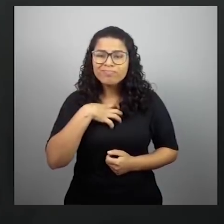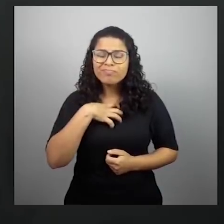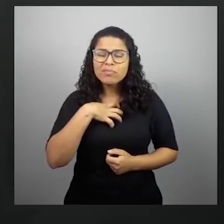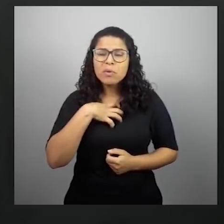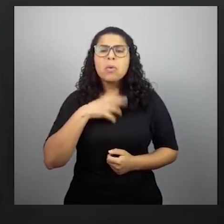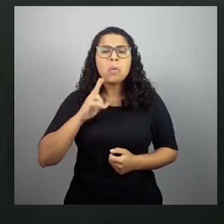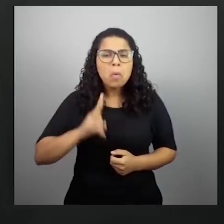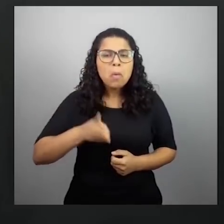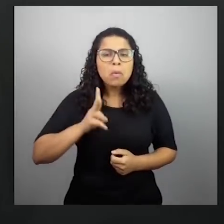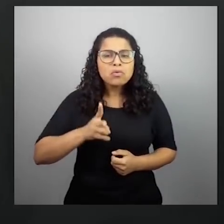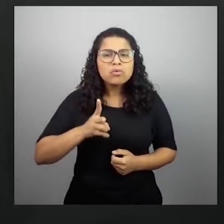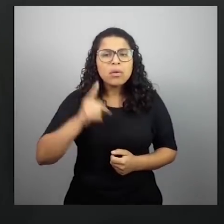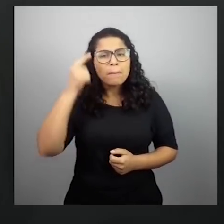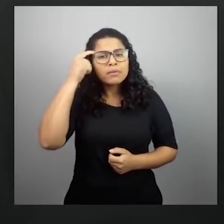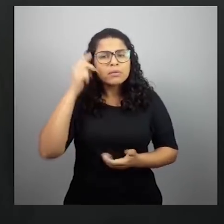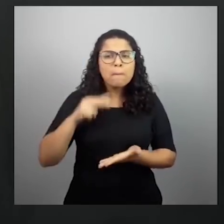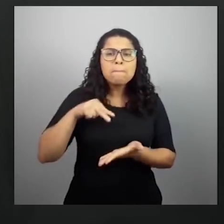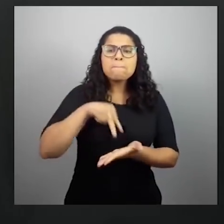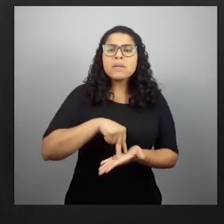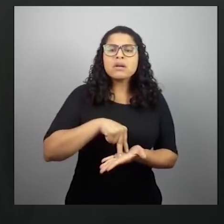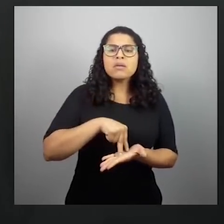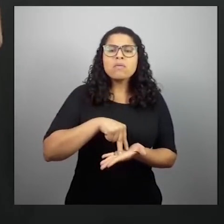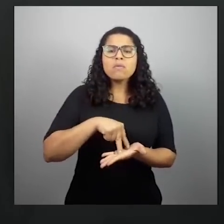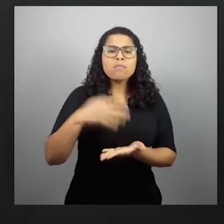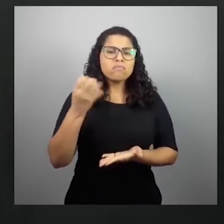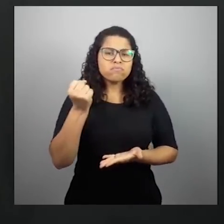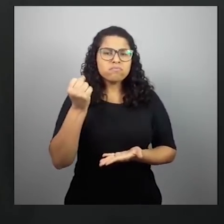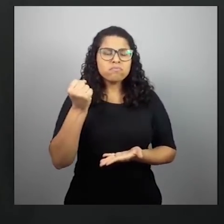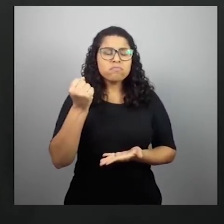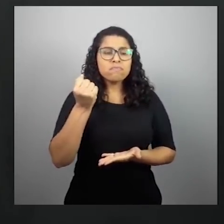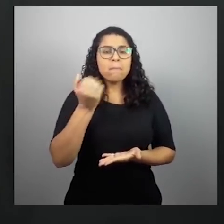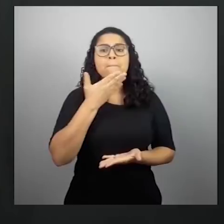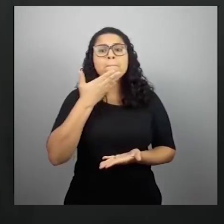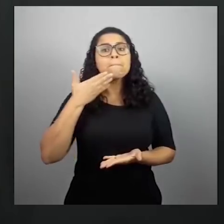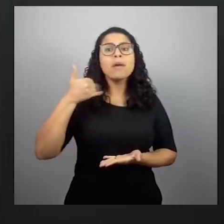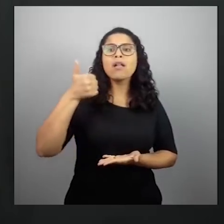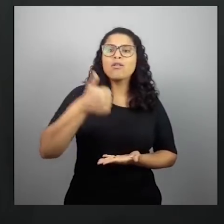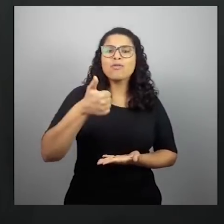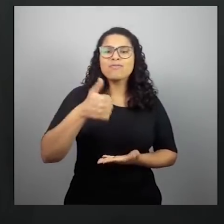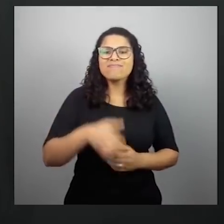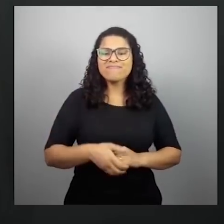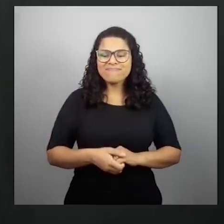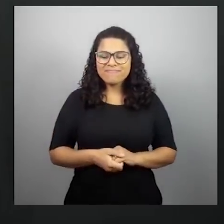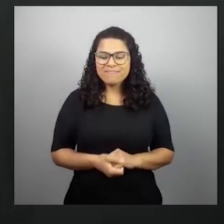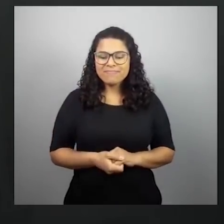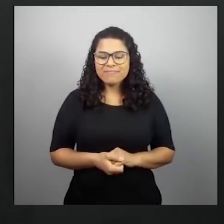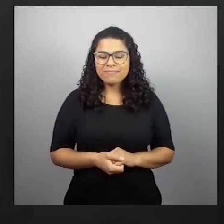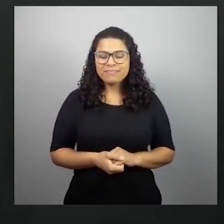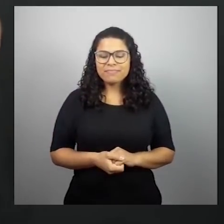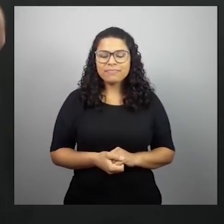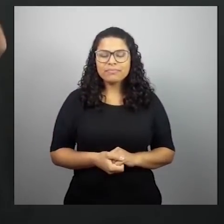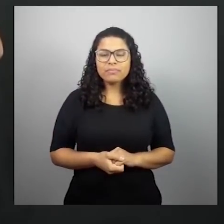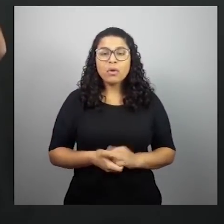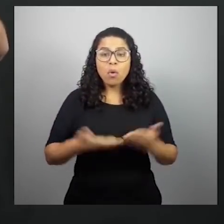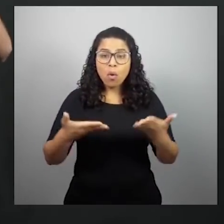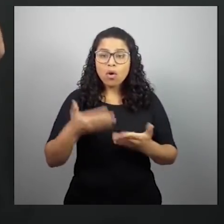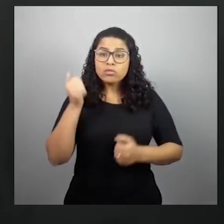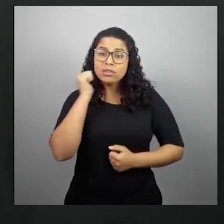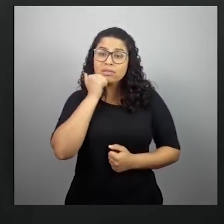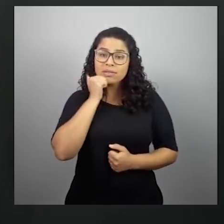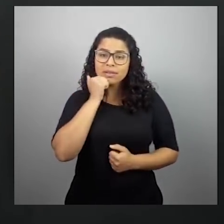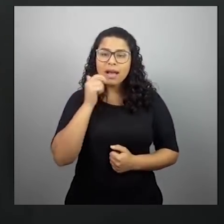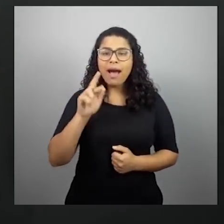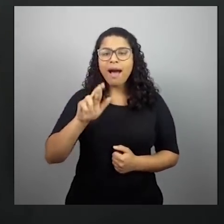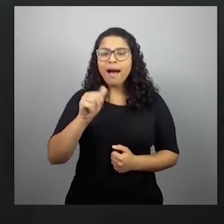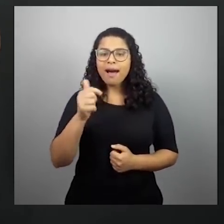a encarar o branco numa posição melhor. Como a gente sabe, a ciência já provou que as raças não existem dentro